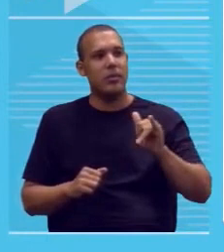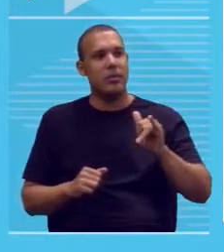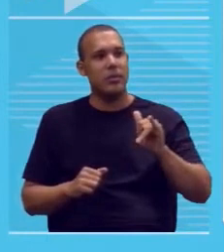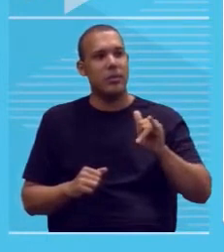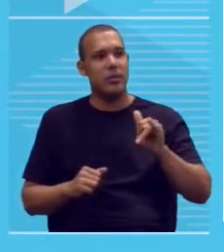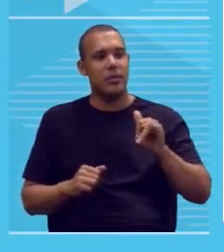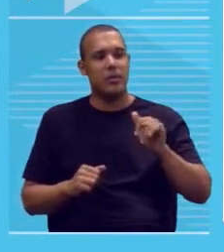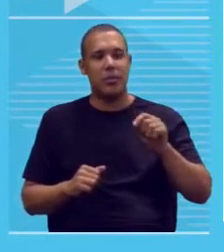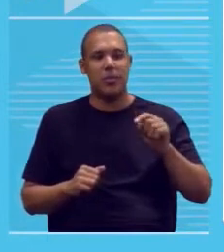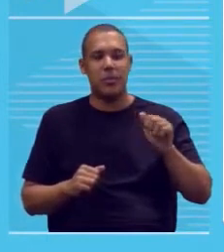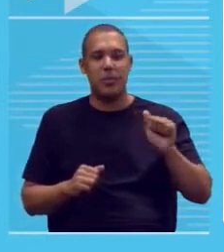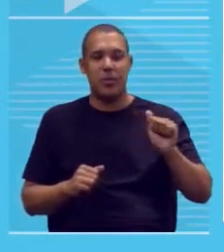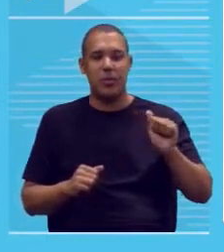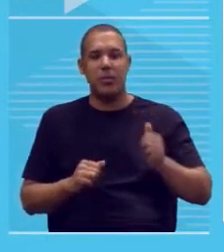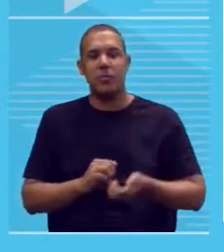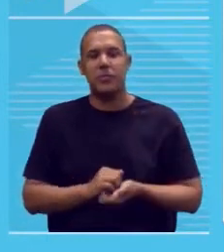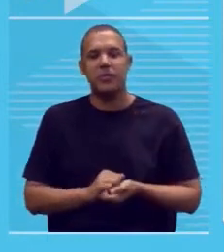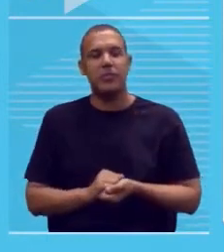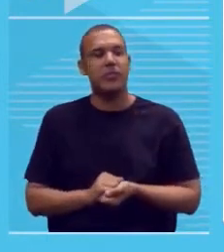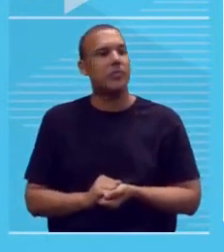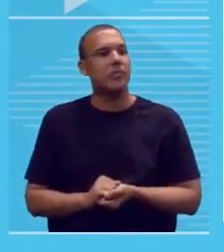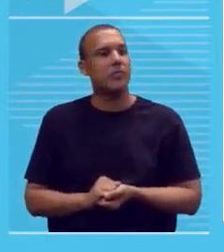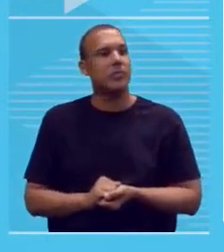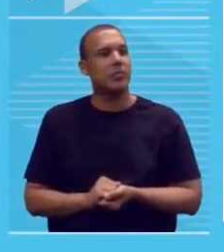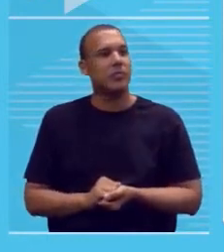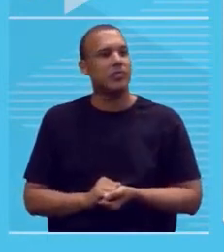do ponto A.